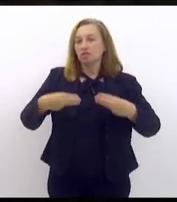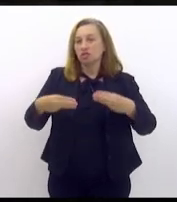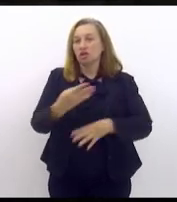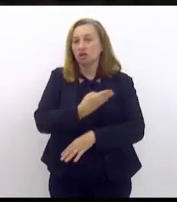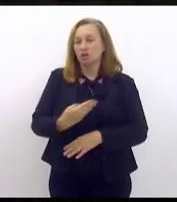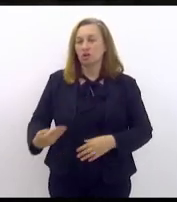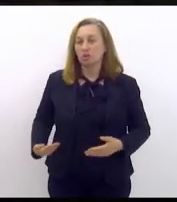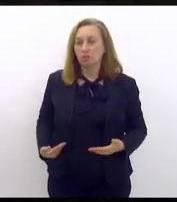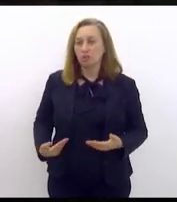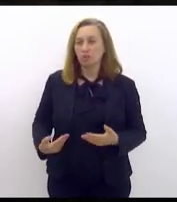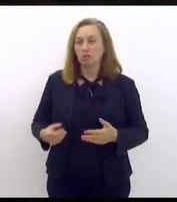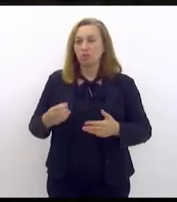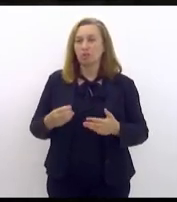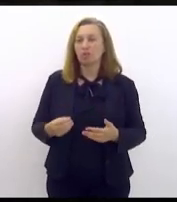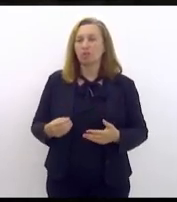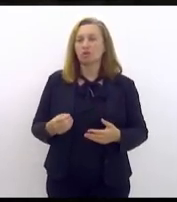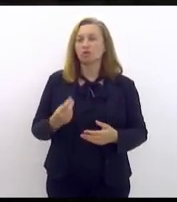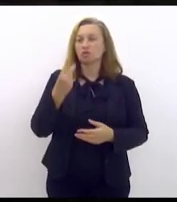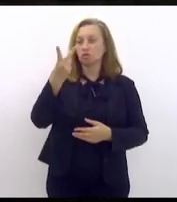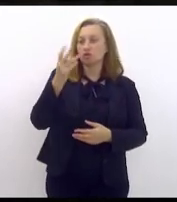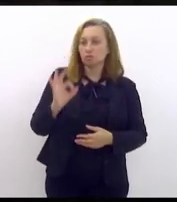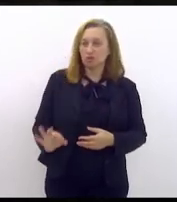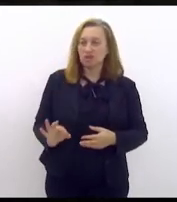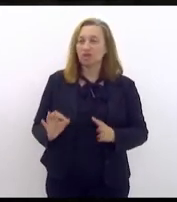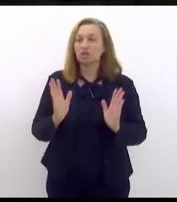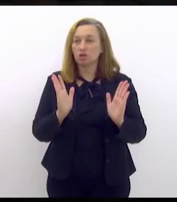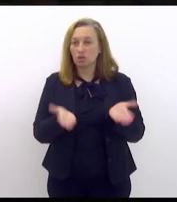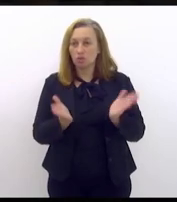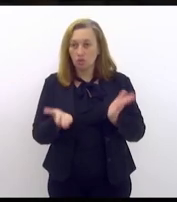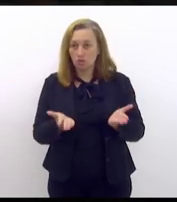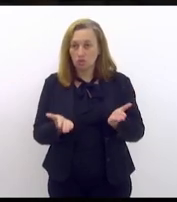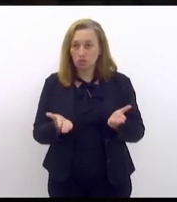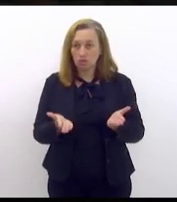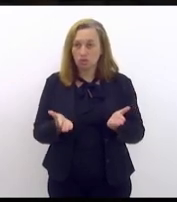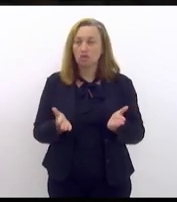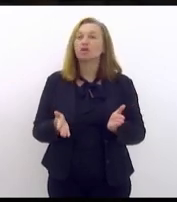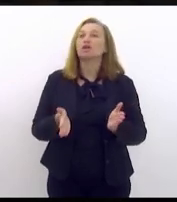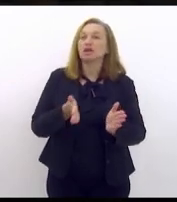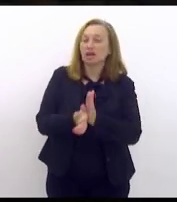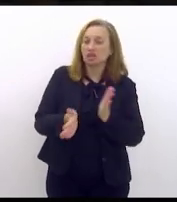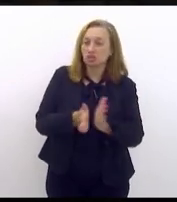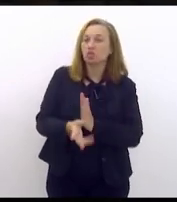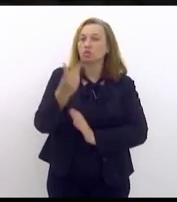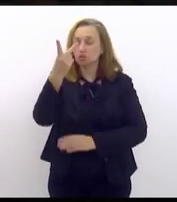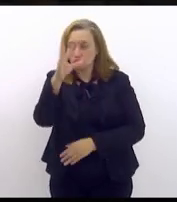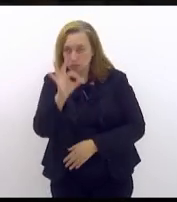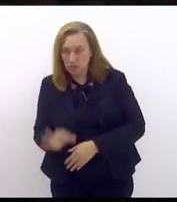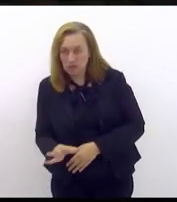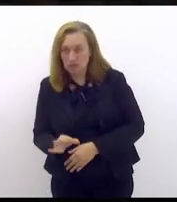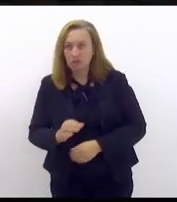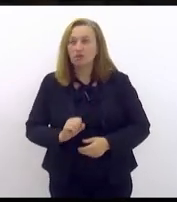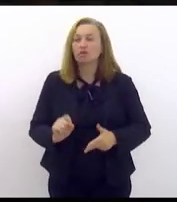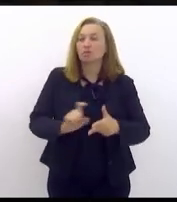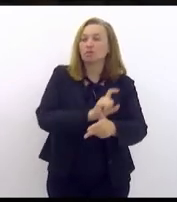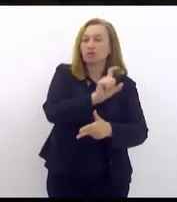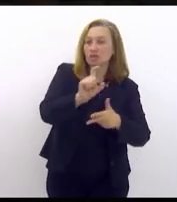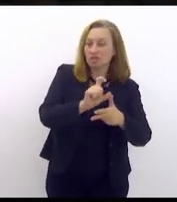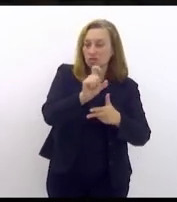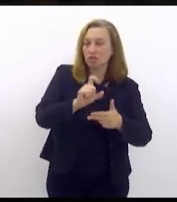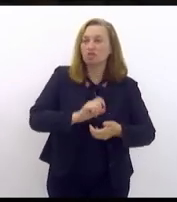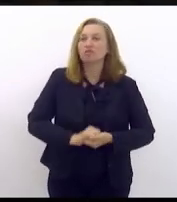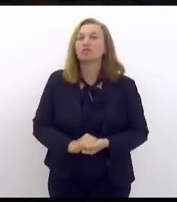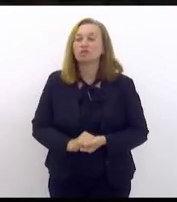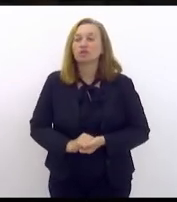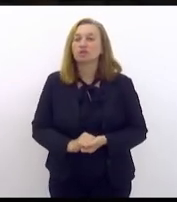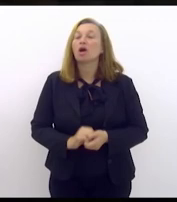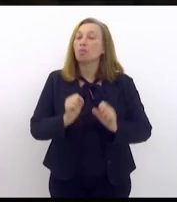máximo 2%. E hoje está exatamente em 2%. E o Poder Executivo,